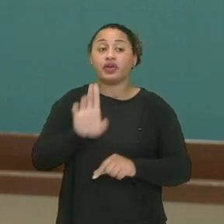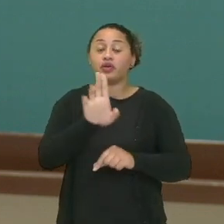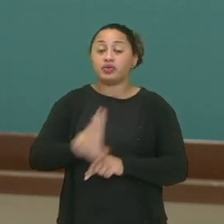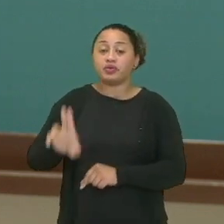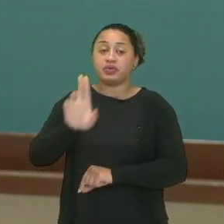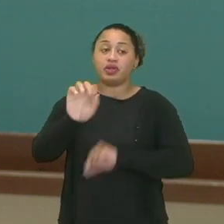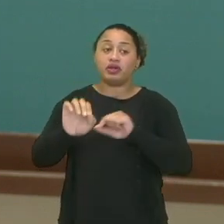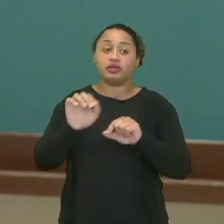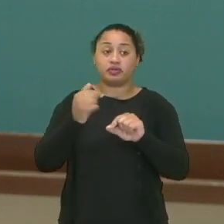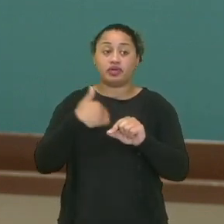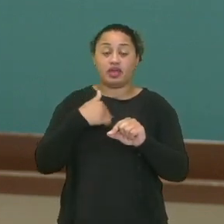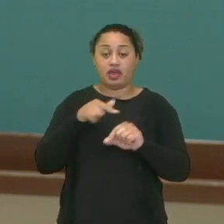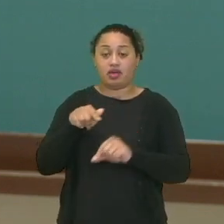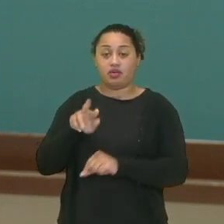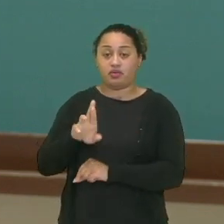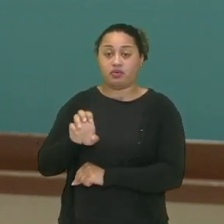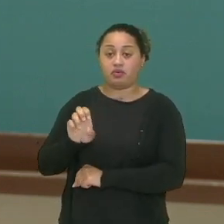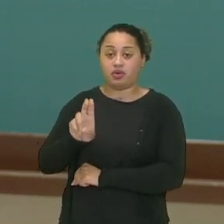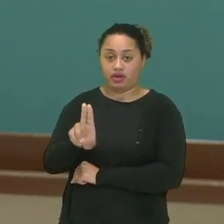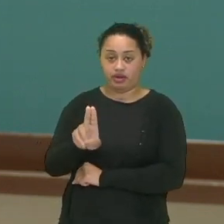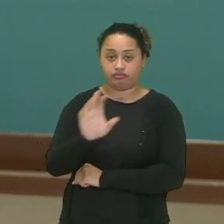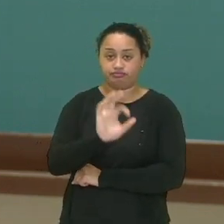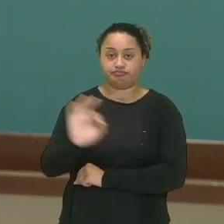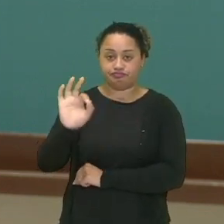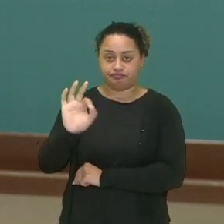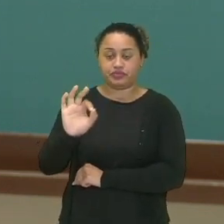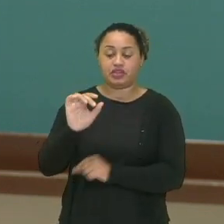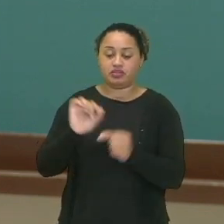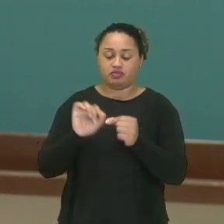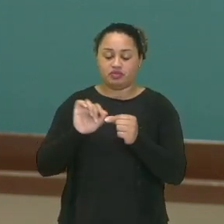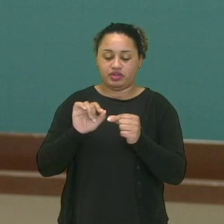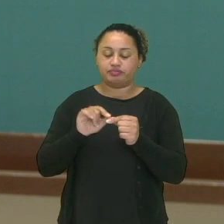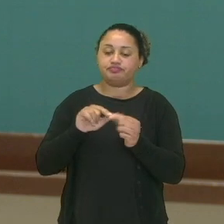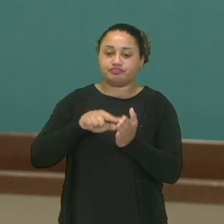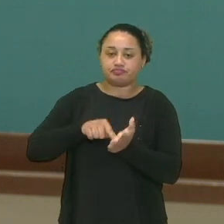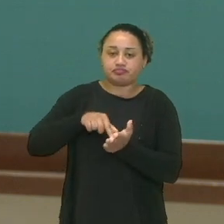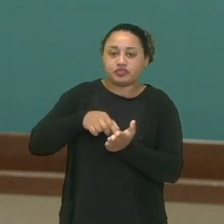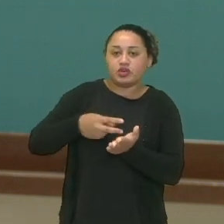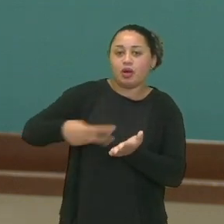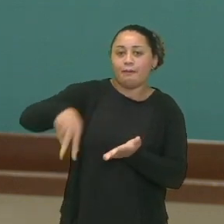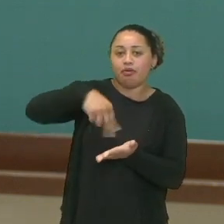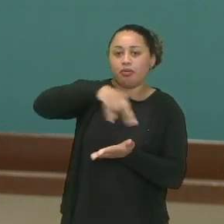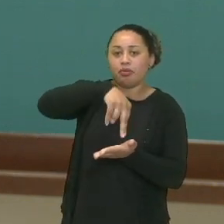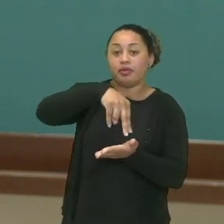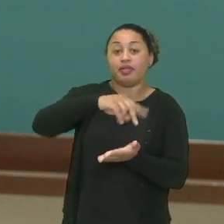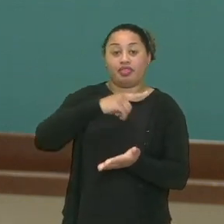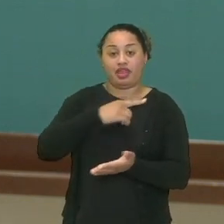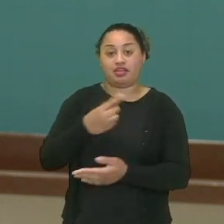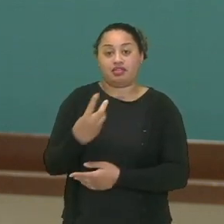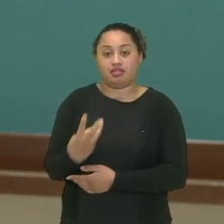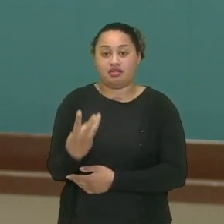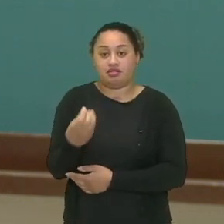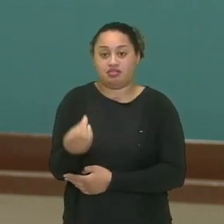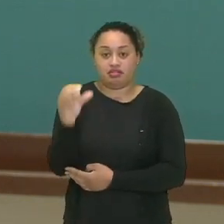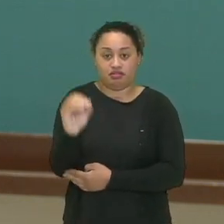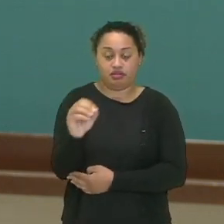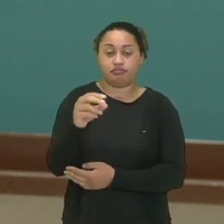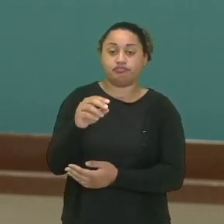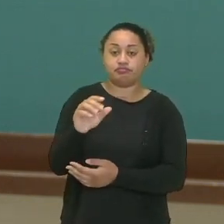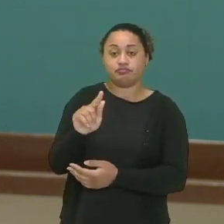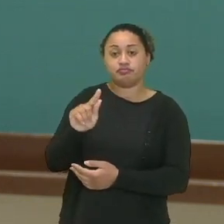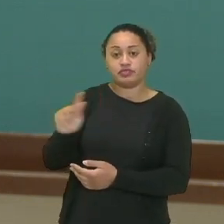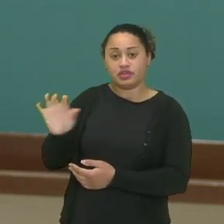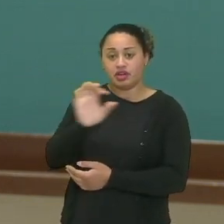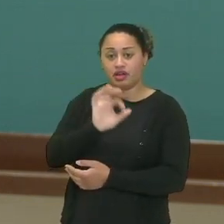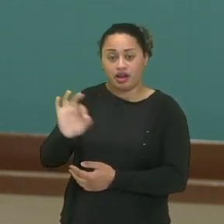essa medição é o grau. Então, se eu estou fazendo lá uma manobra de skate, dou um giro completo, eu falo que eu dei 360 graus, tá? Faz um